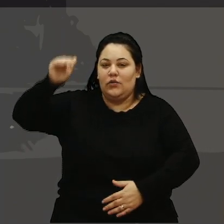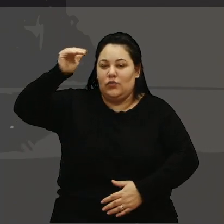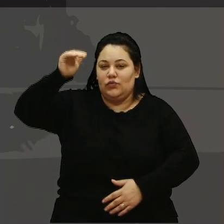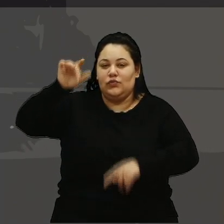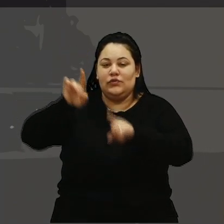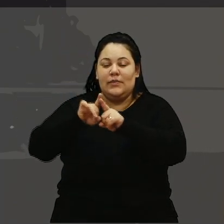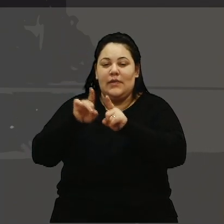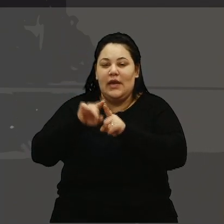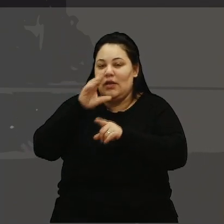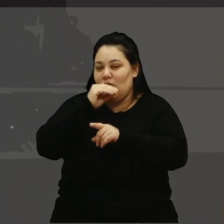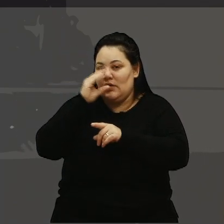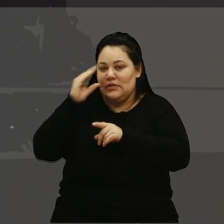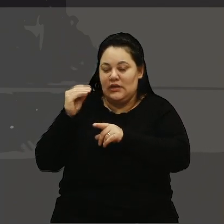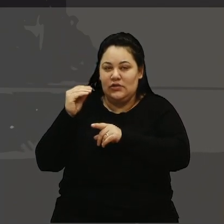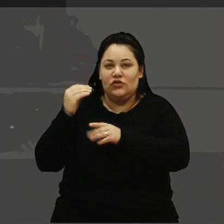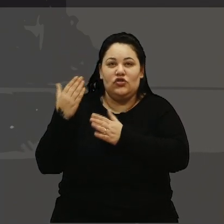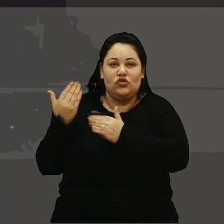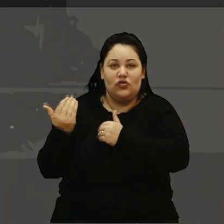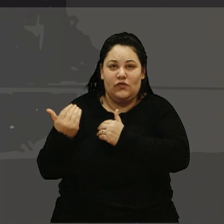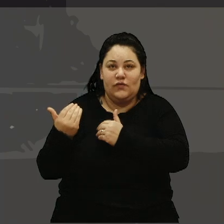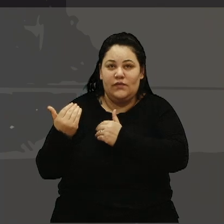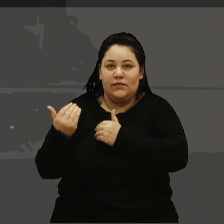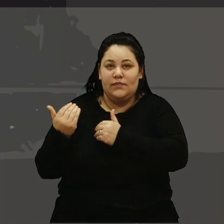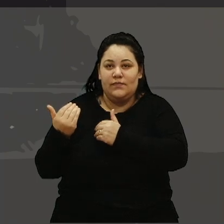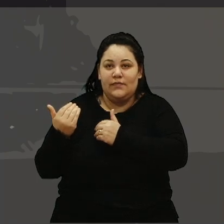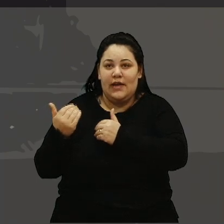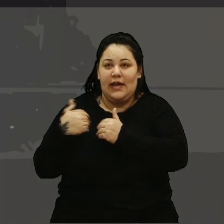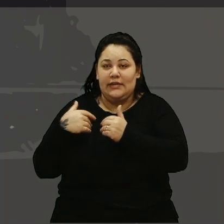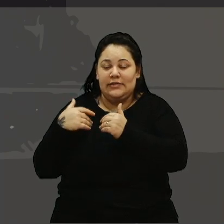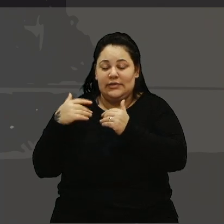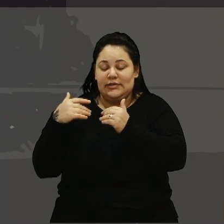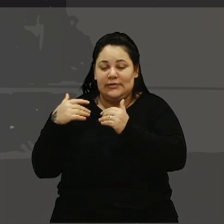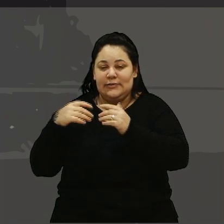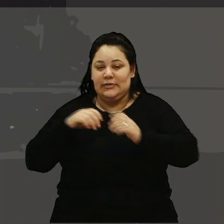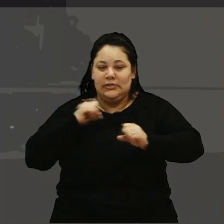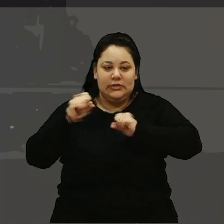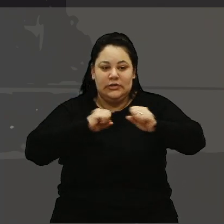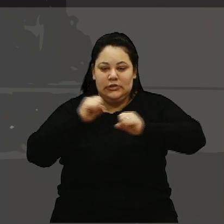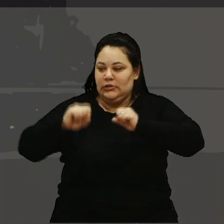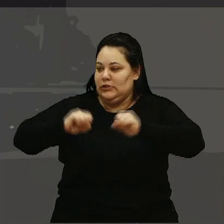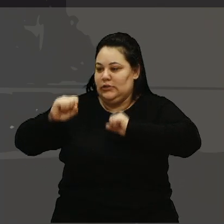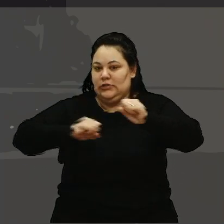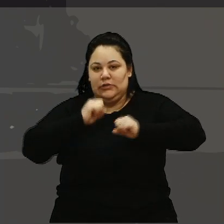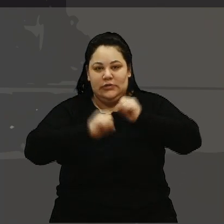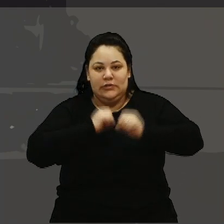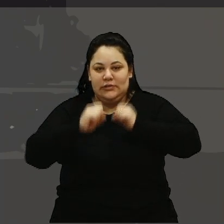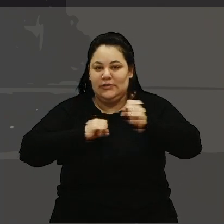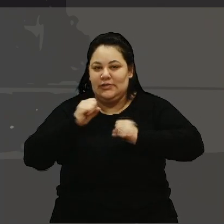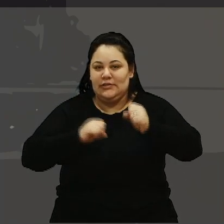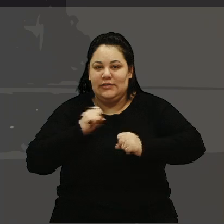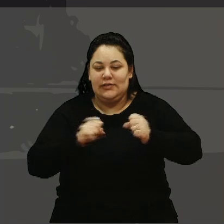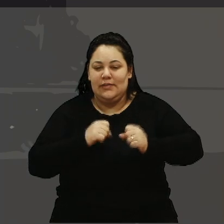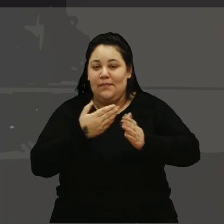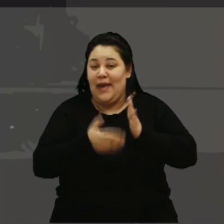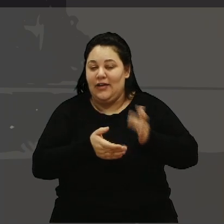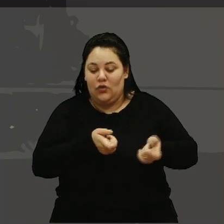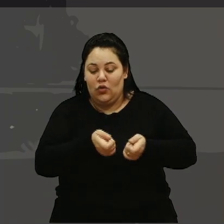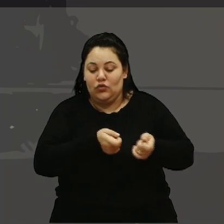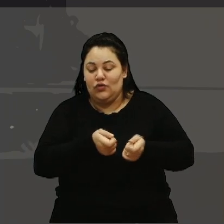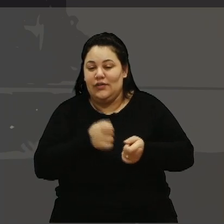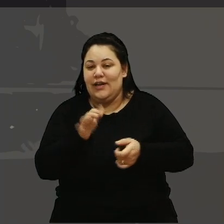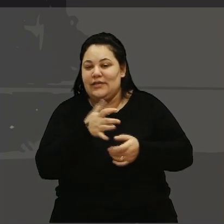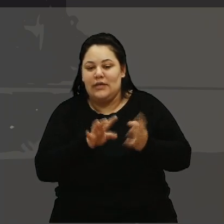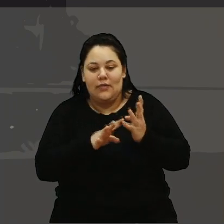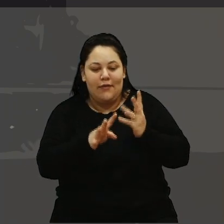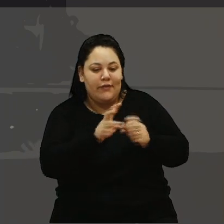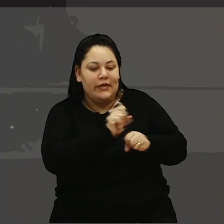adolescente, adulto, criança, elas se desregulam, né? Então, elas têm crises e elas estão numa fila ali